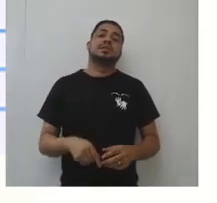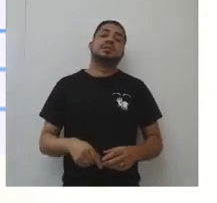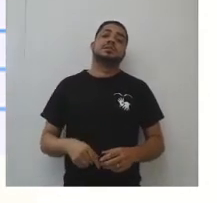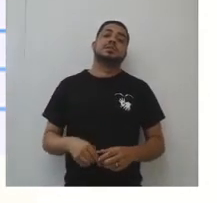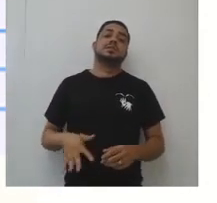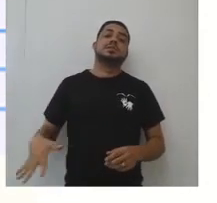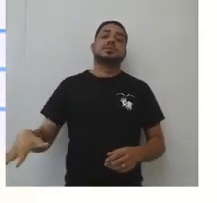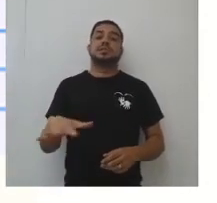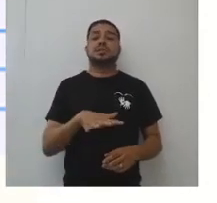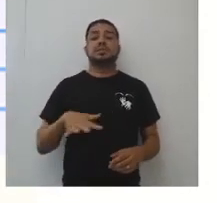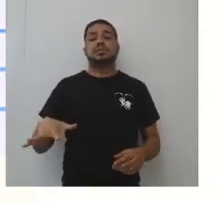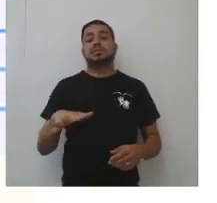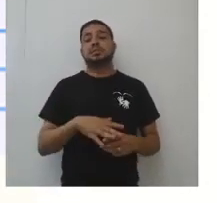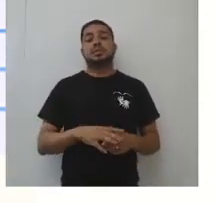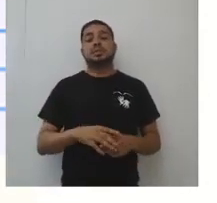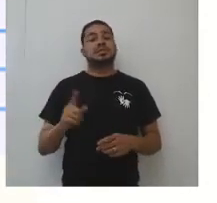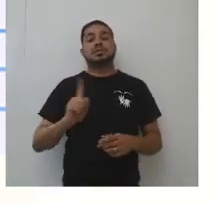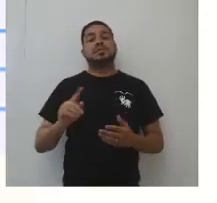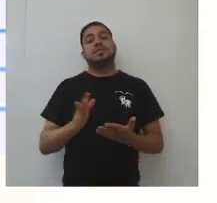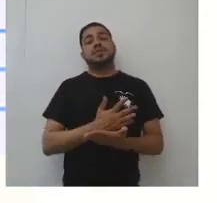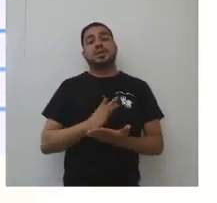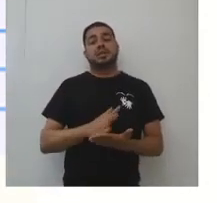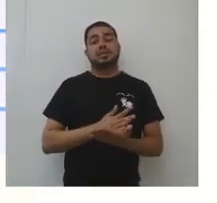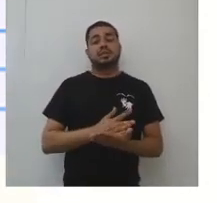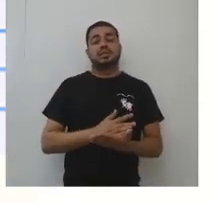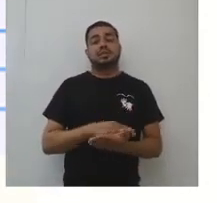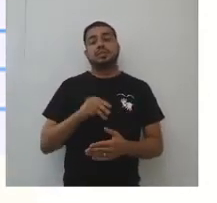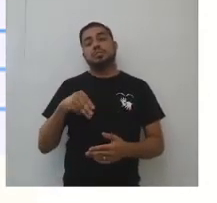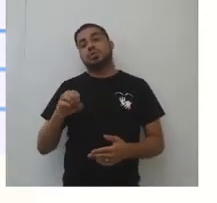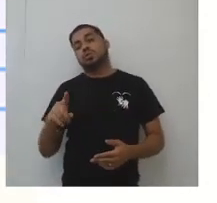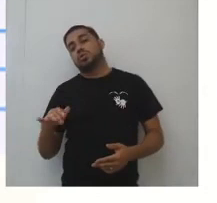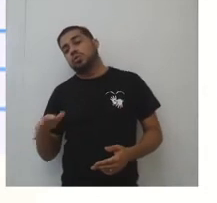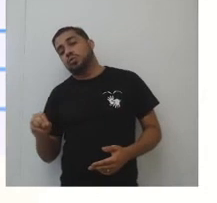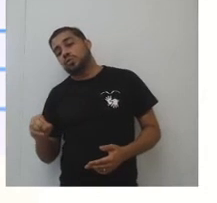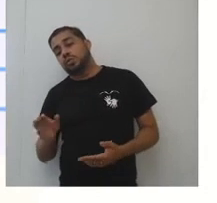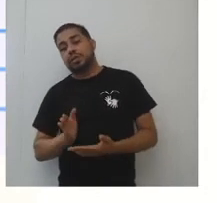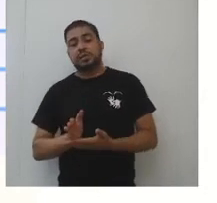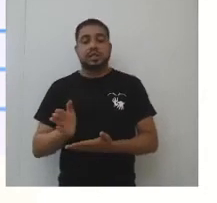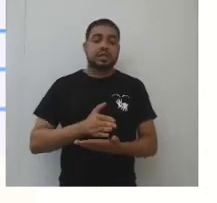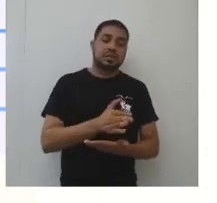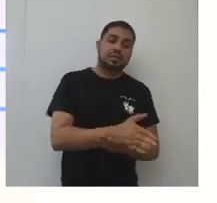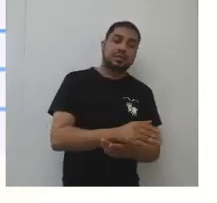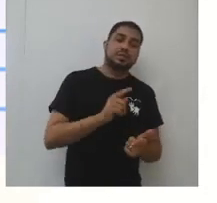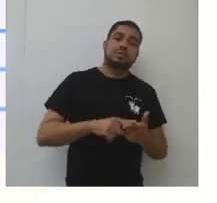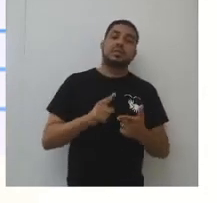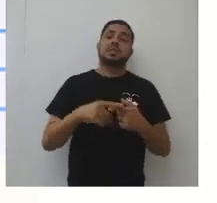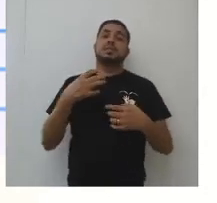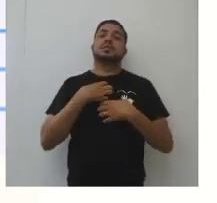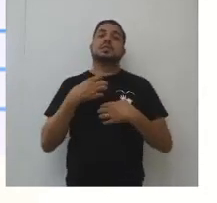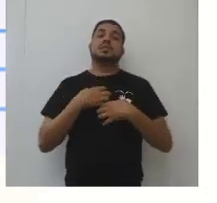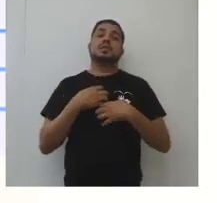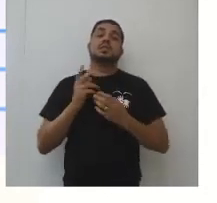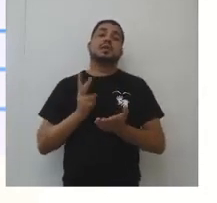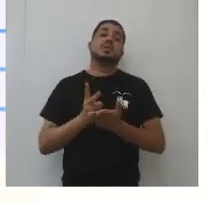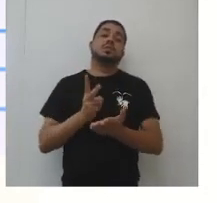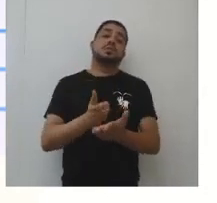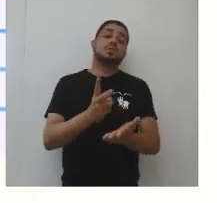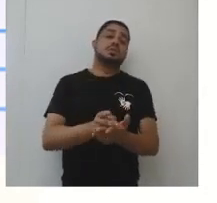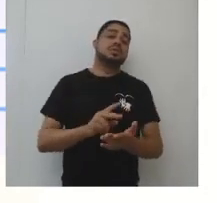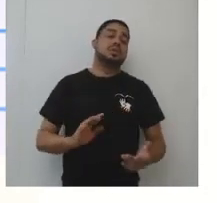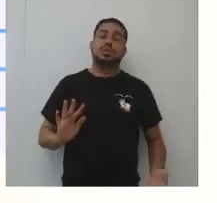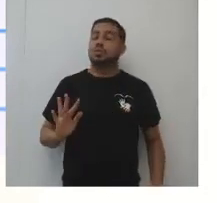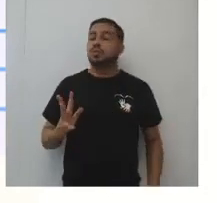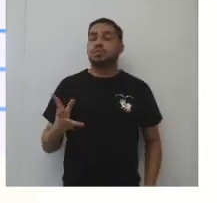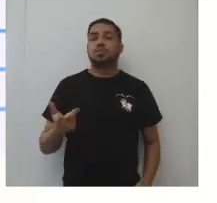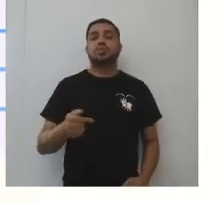o campo não varia em módulo, em direção e em sentido. Ele é constante em